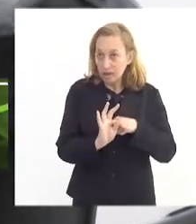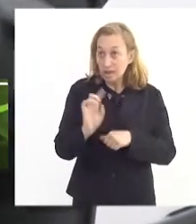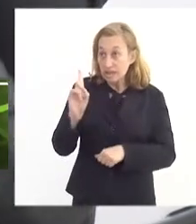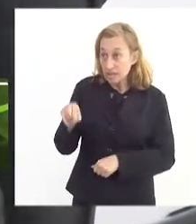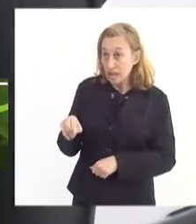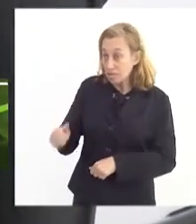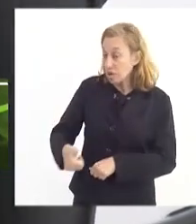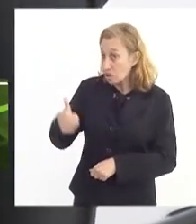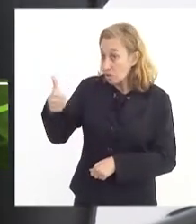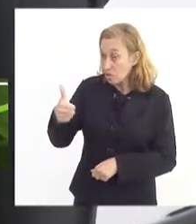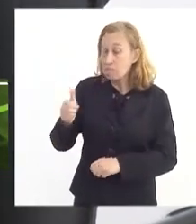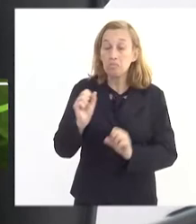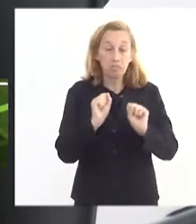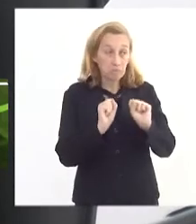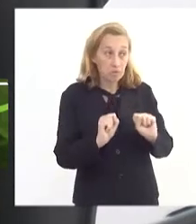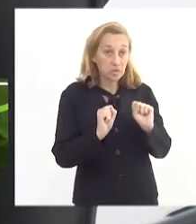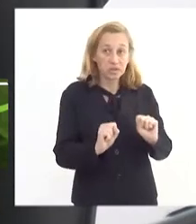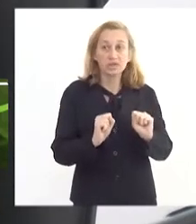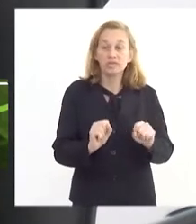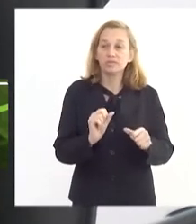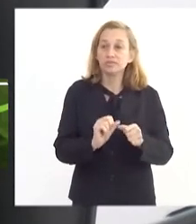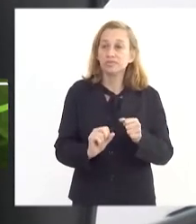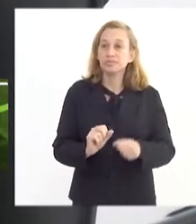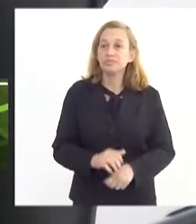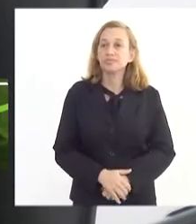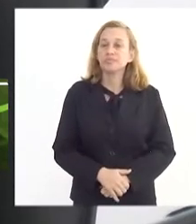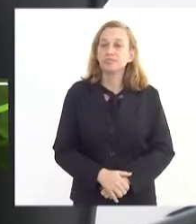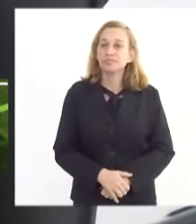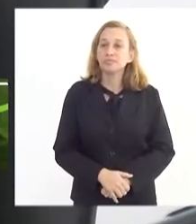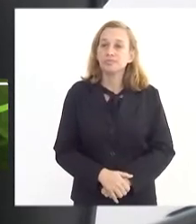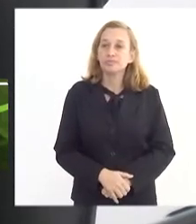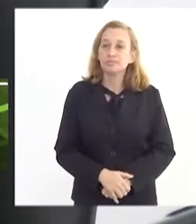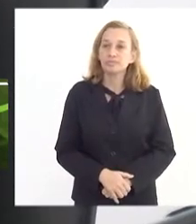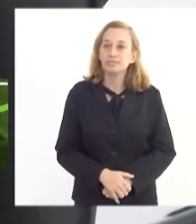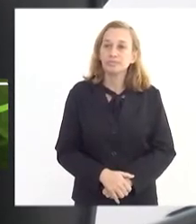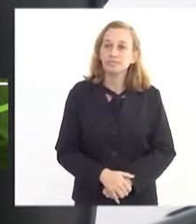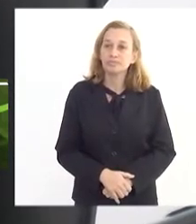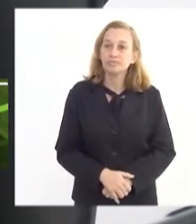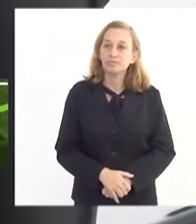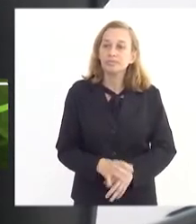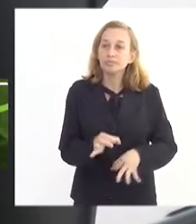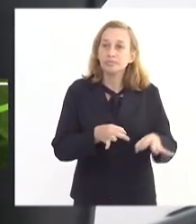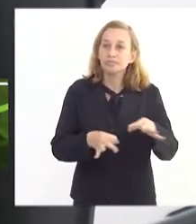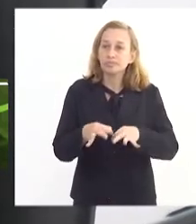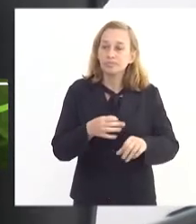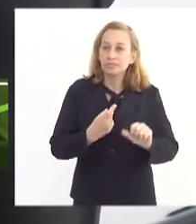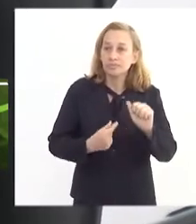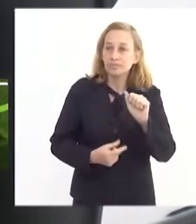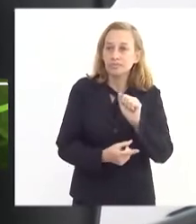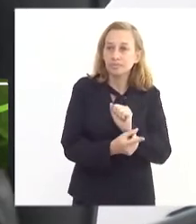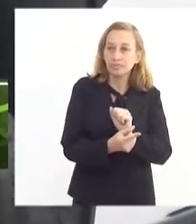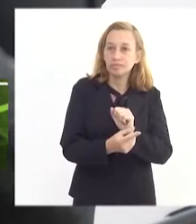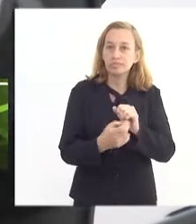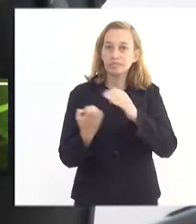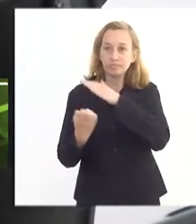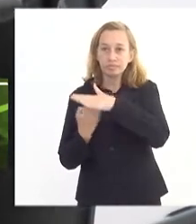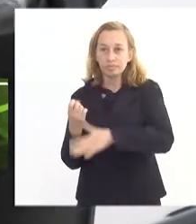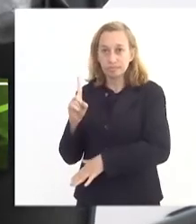melhor, poderiam ter feito parte do plano de investimentos da concessionária,